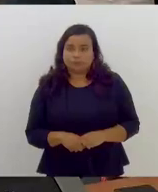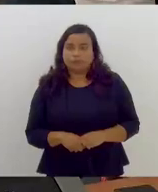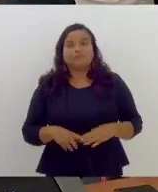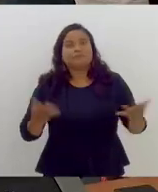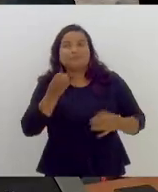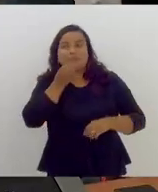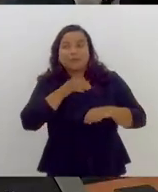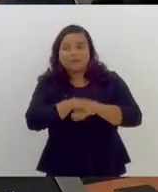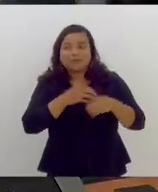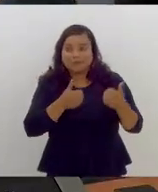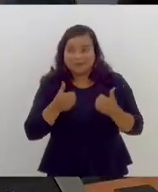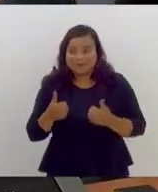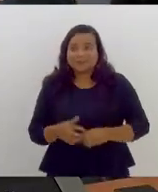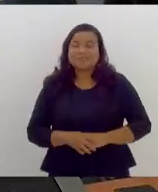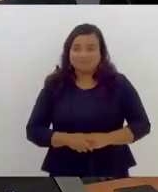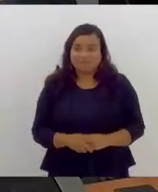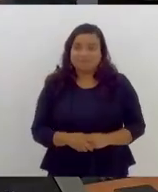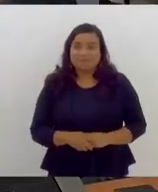boa noite.